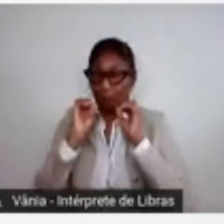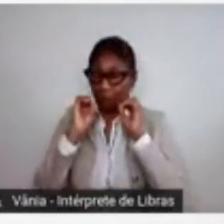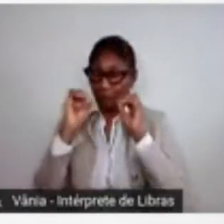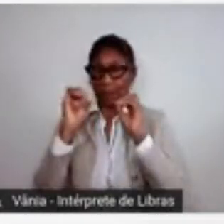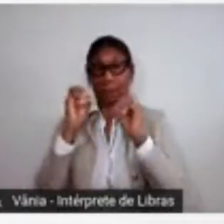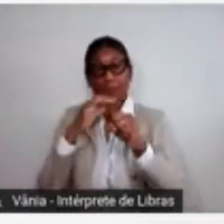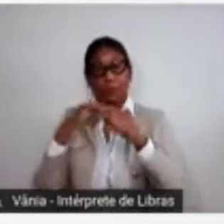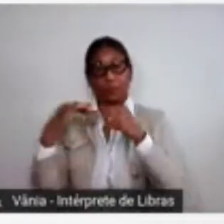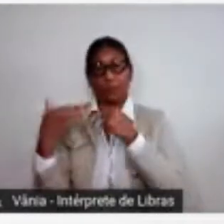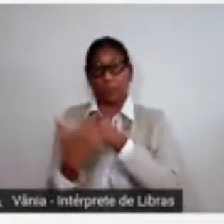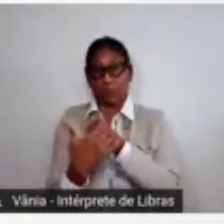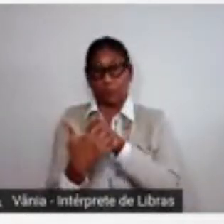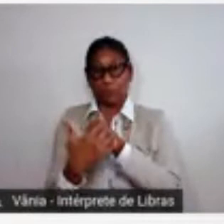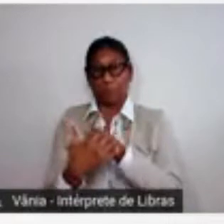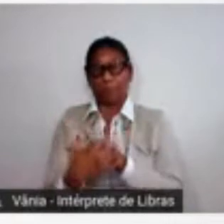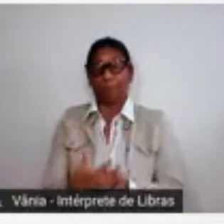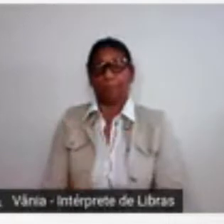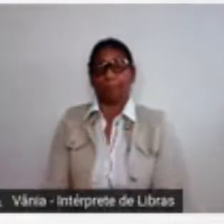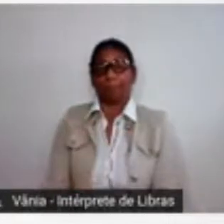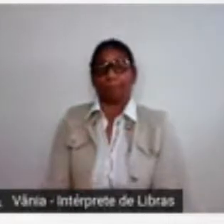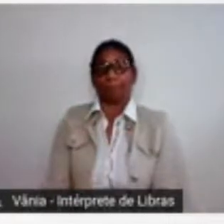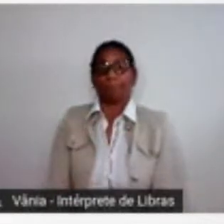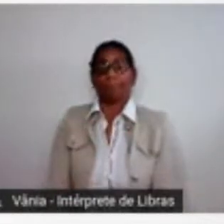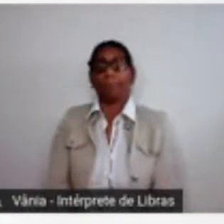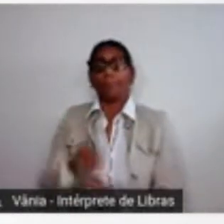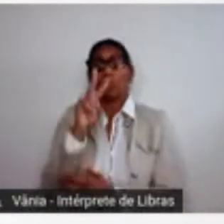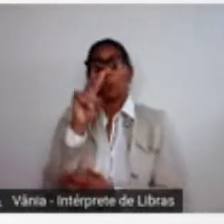de casos de coronavírus. E são